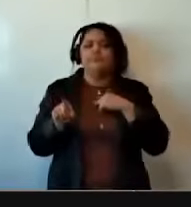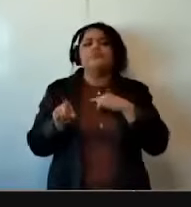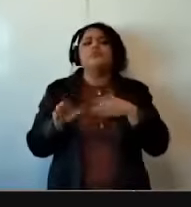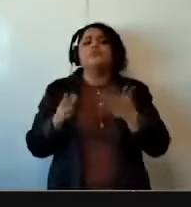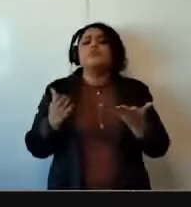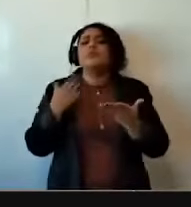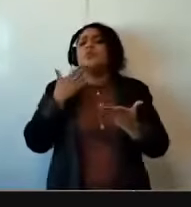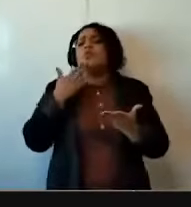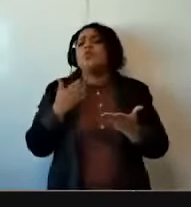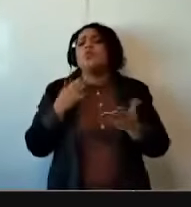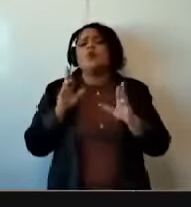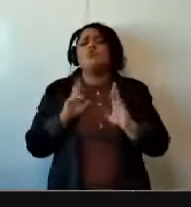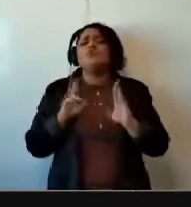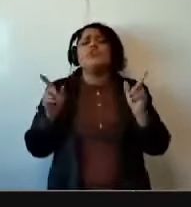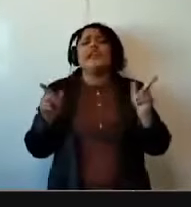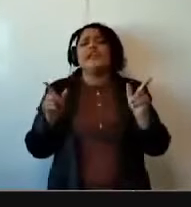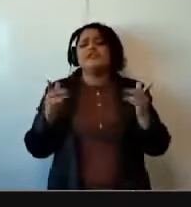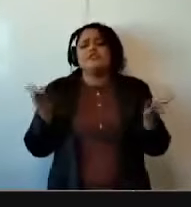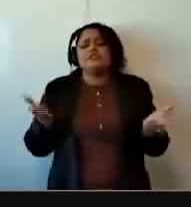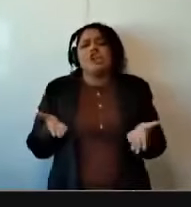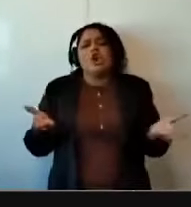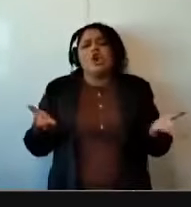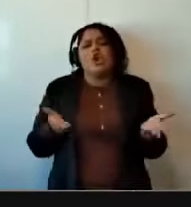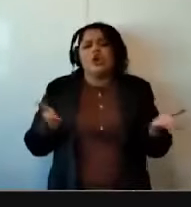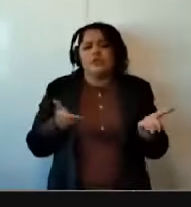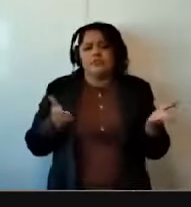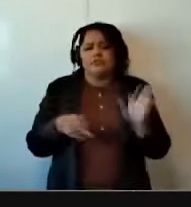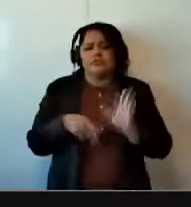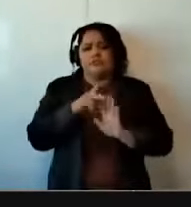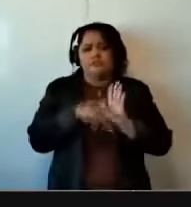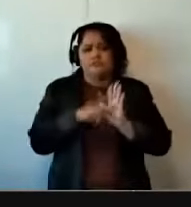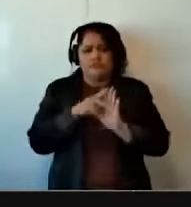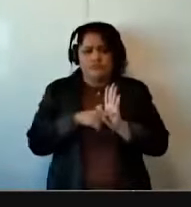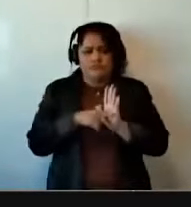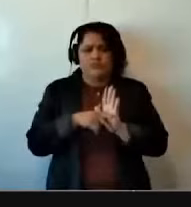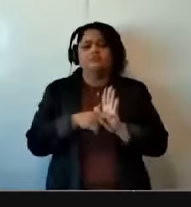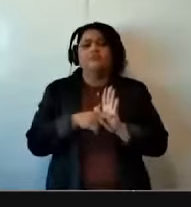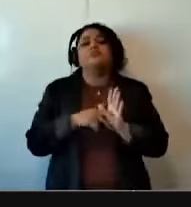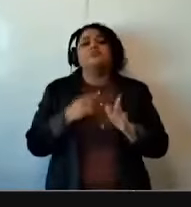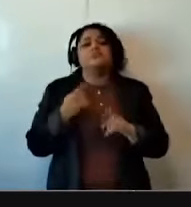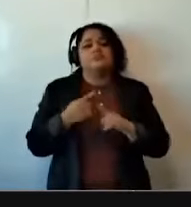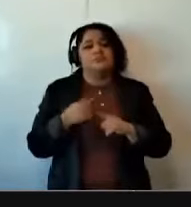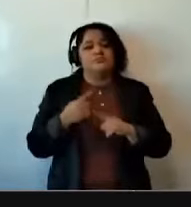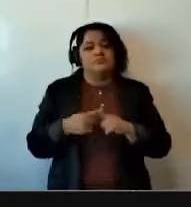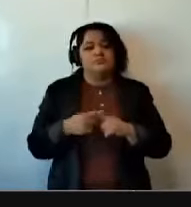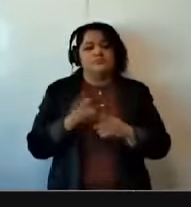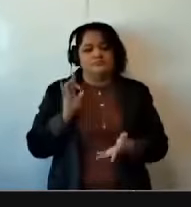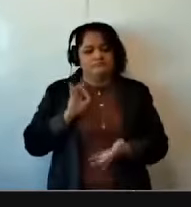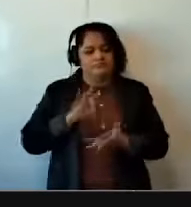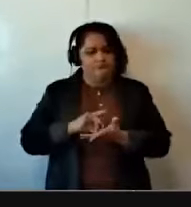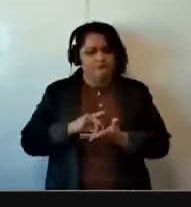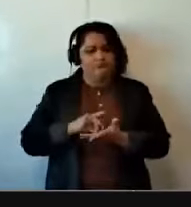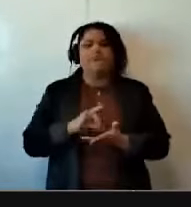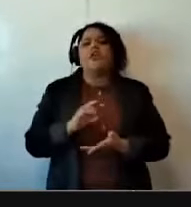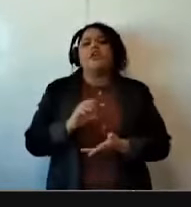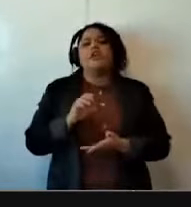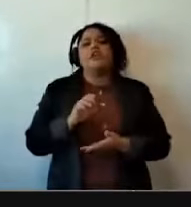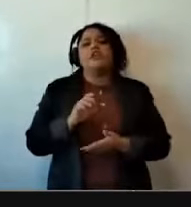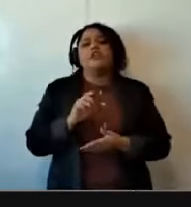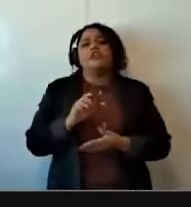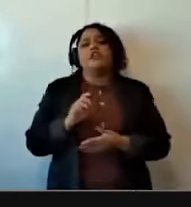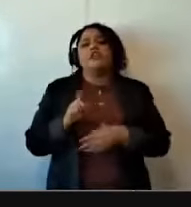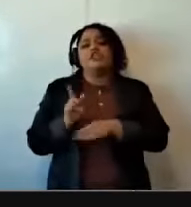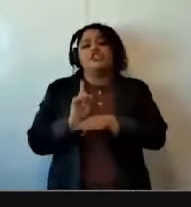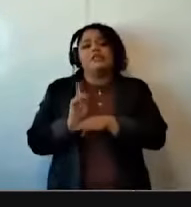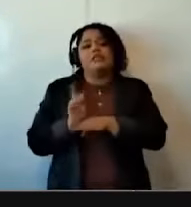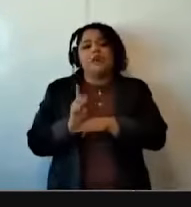feita agora? É porque realmente a gente tem na gestão do prefeito Álvaro Damião agora a vontade de resolver